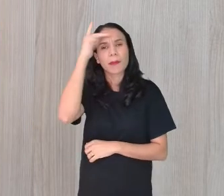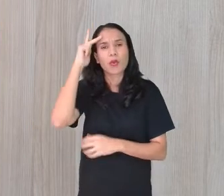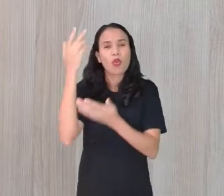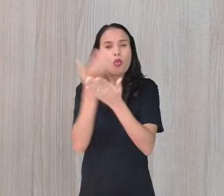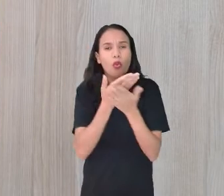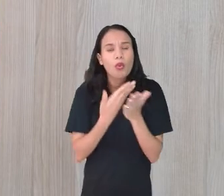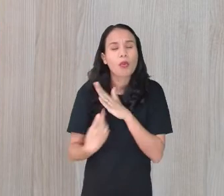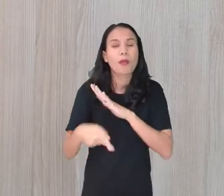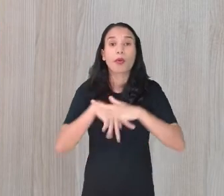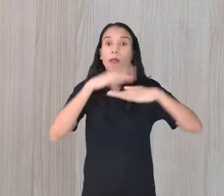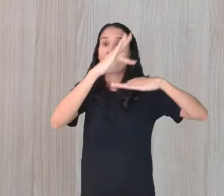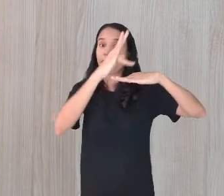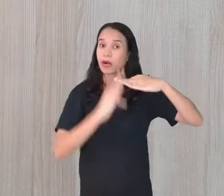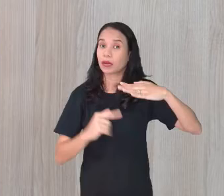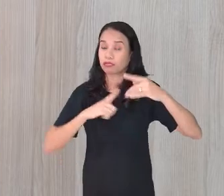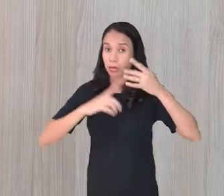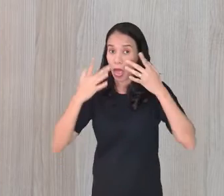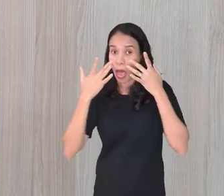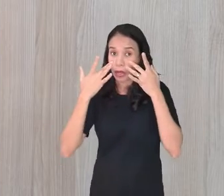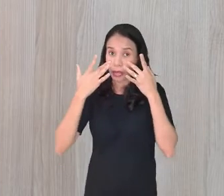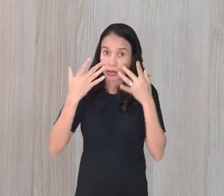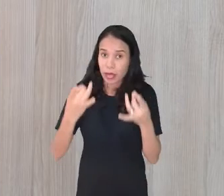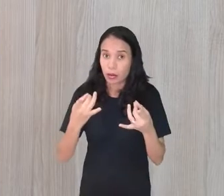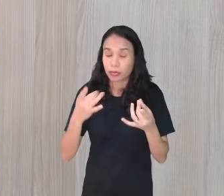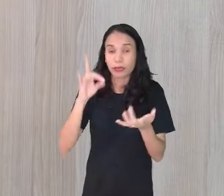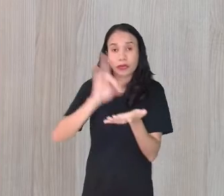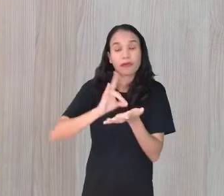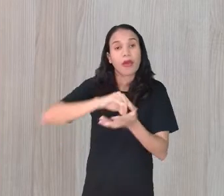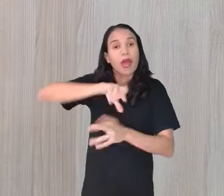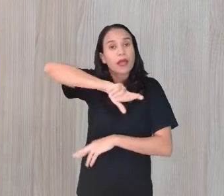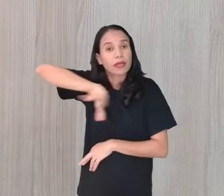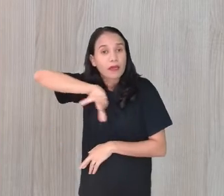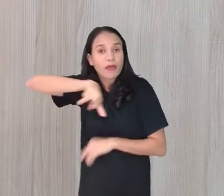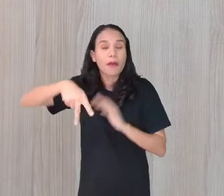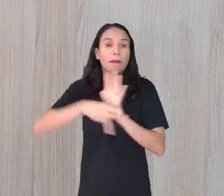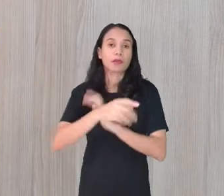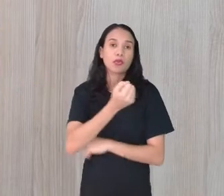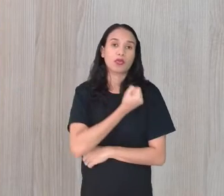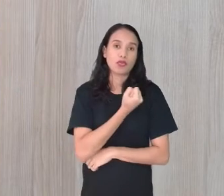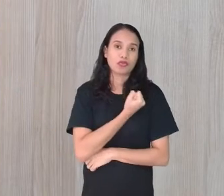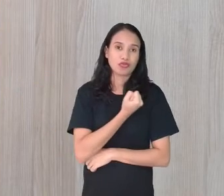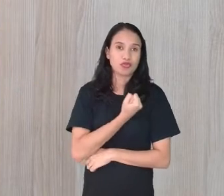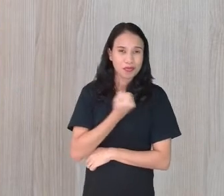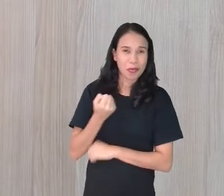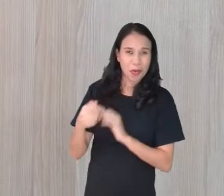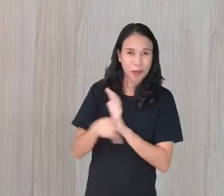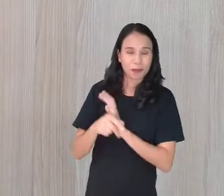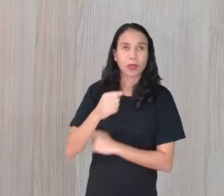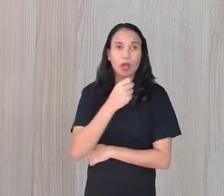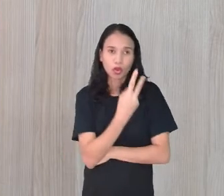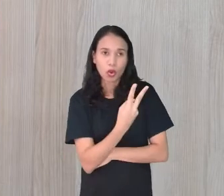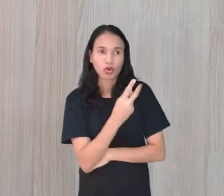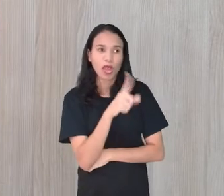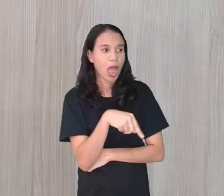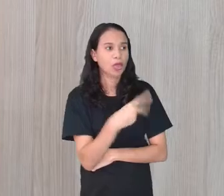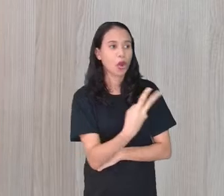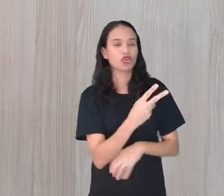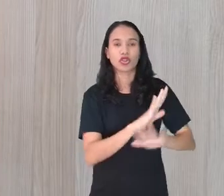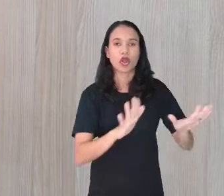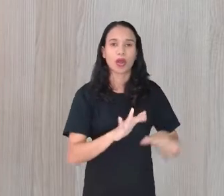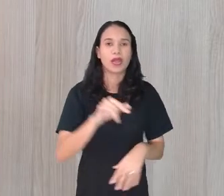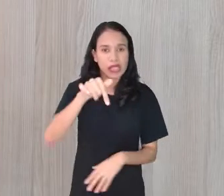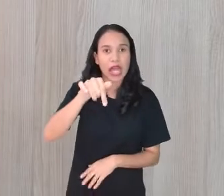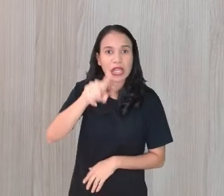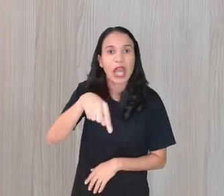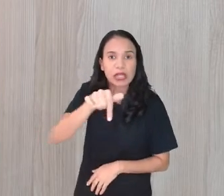estudando fração, você prestar bem atenção de que, diferentemente lá dos números naturais, né, ou seja, o 2 é 2 e acabou-se, o